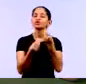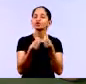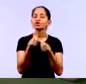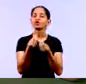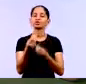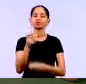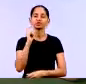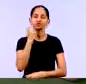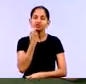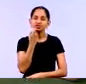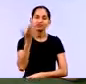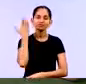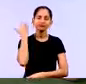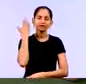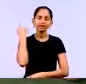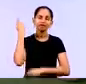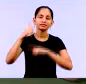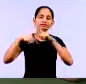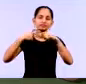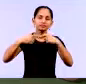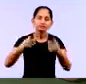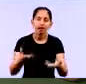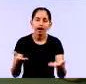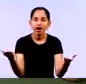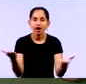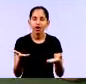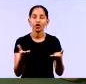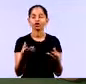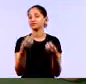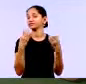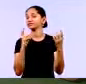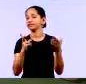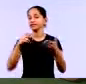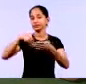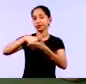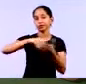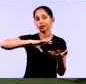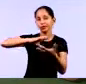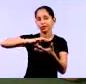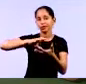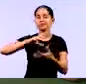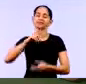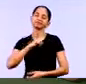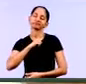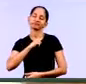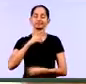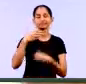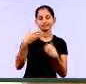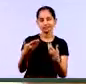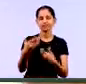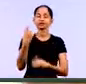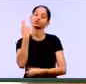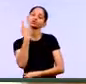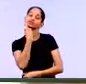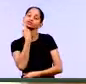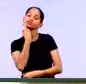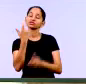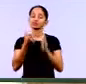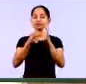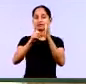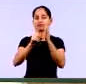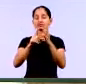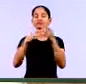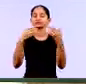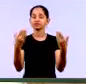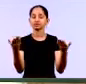sexta para cá, como é que foi? Final de semana excelente, né? Em ritmo de Copa. Que bom. E sexta-feira que antecede a abertura da Copa, a